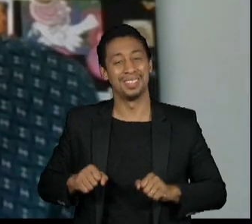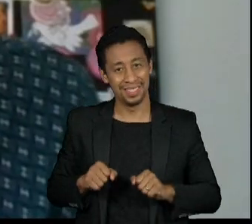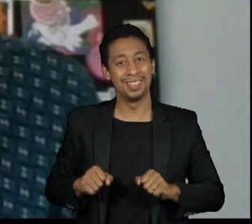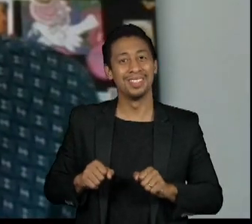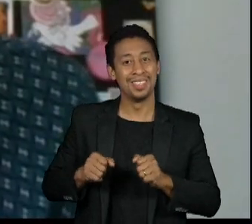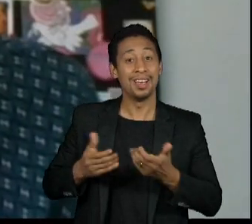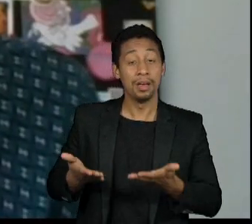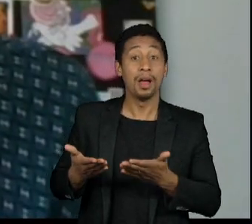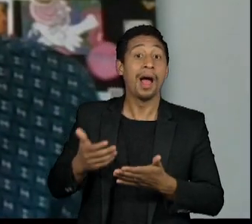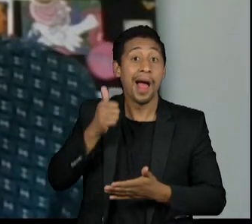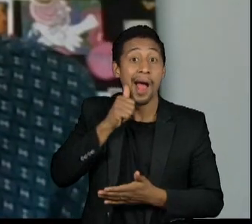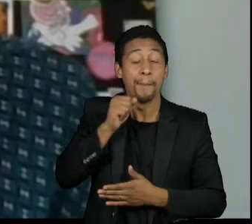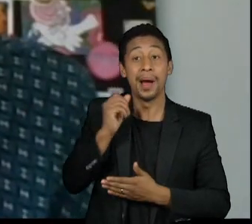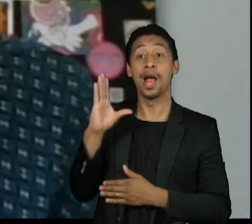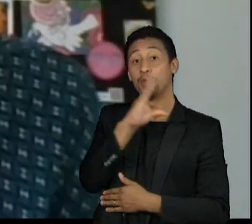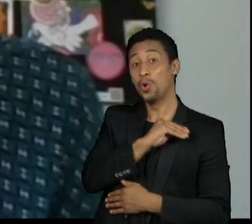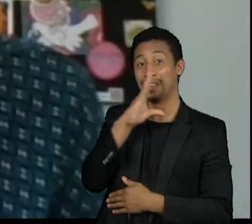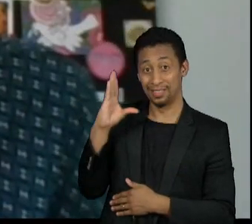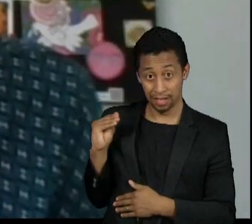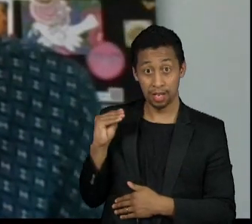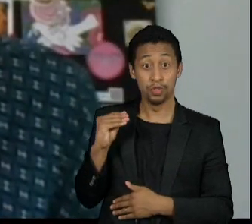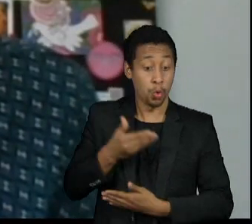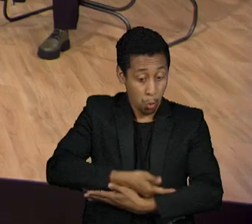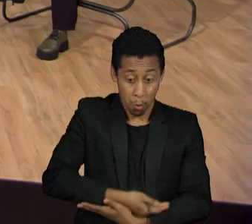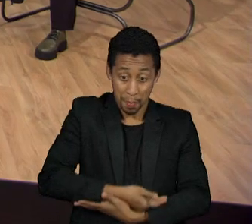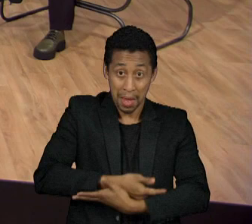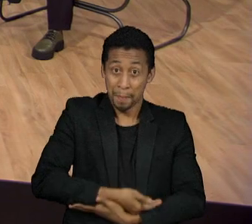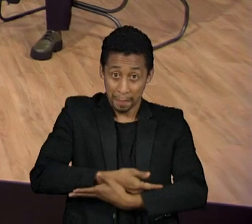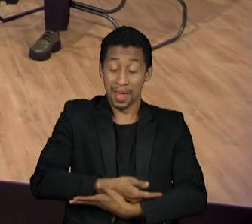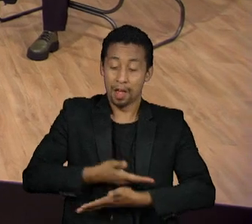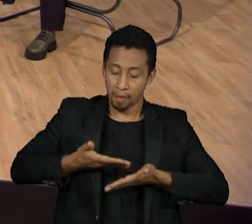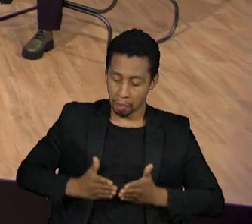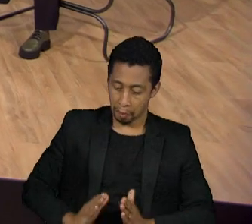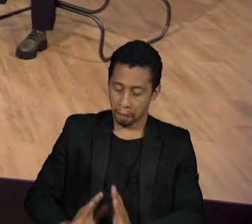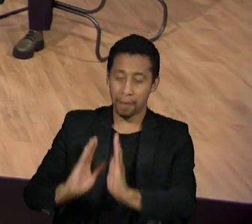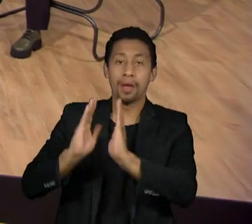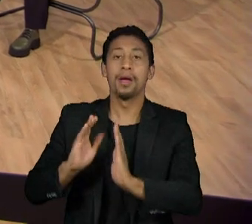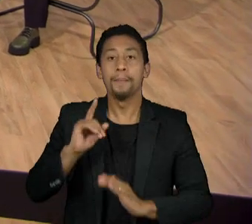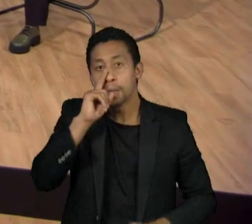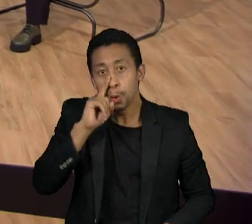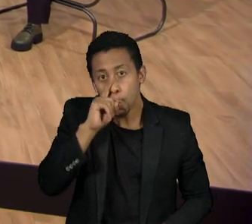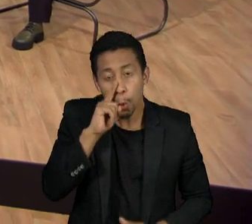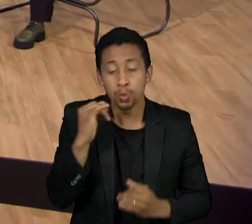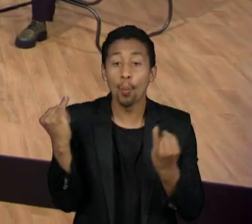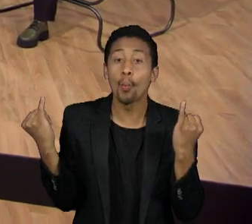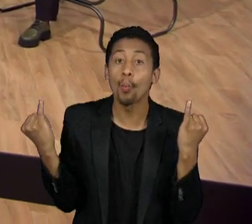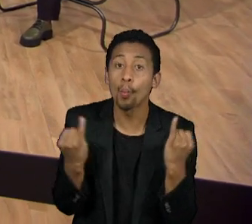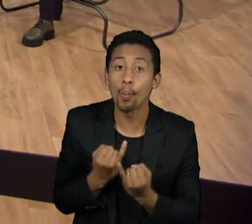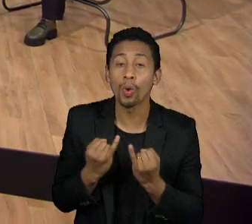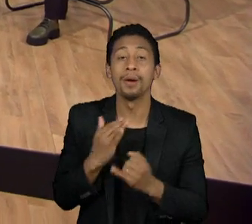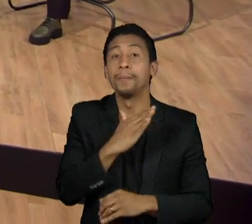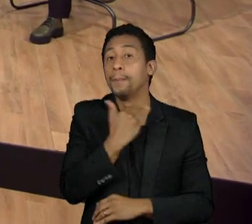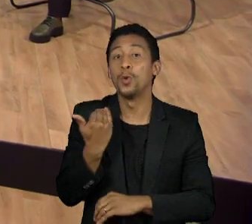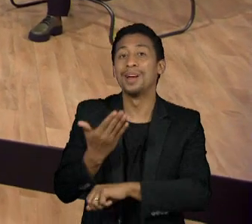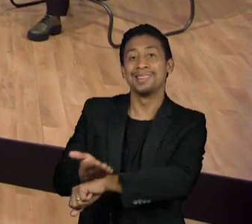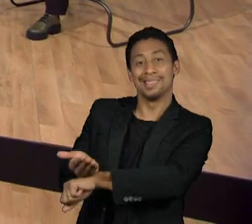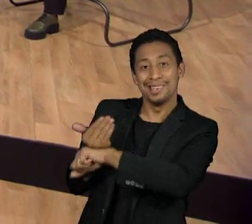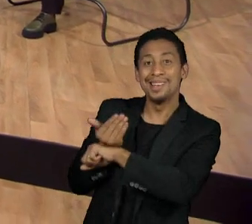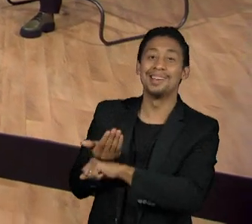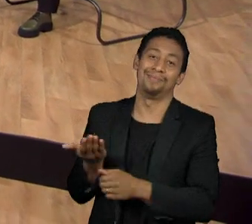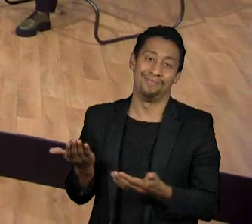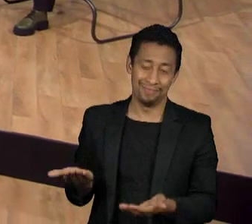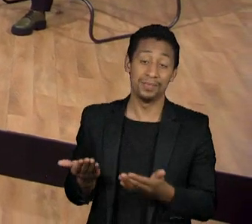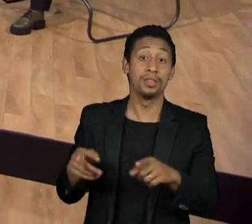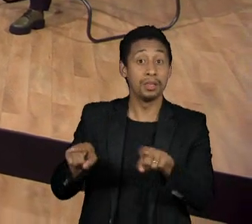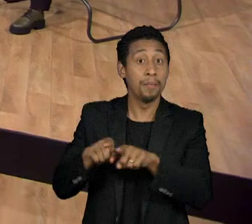mães adolescentes, eles também sofrem vários riscos de terem baixo peso ao nascer, morte neonatal, a própria morte dessa